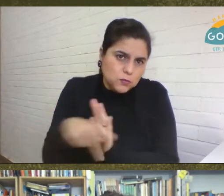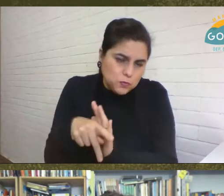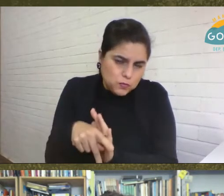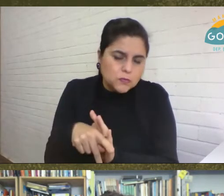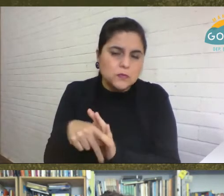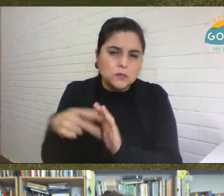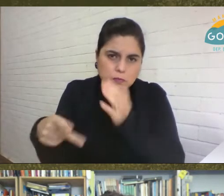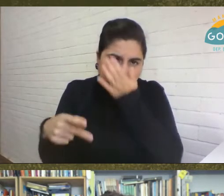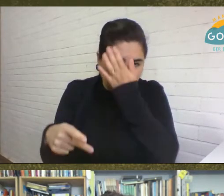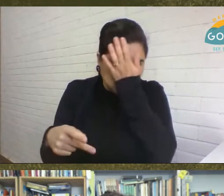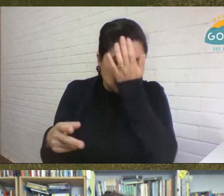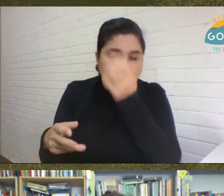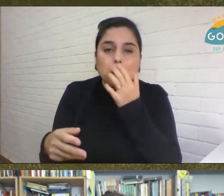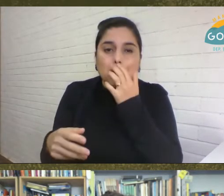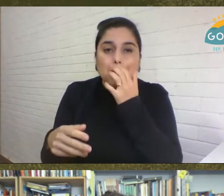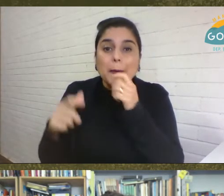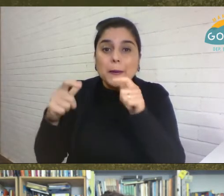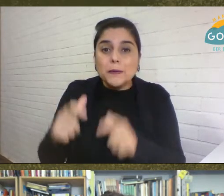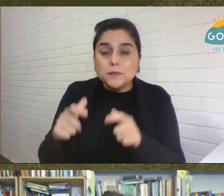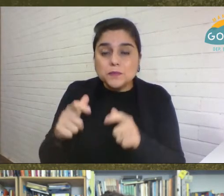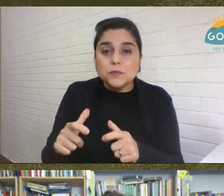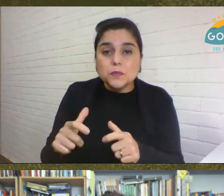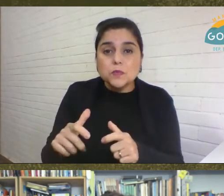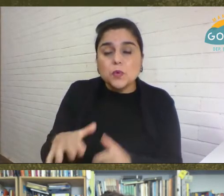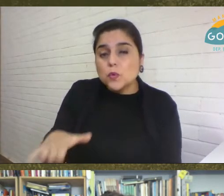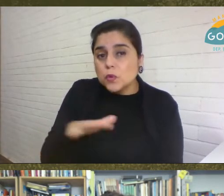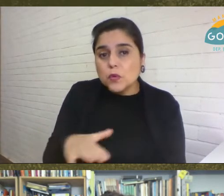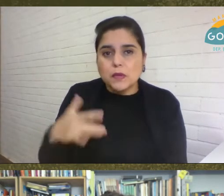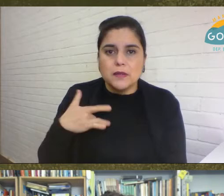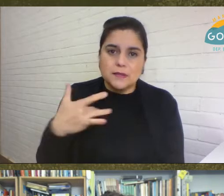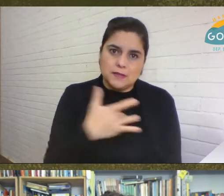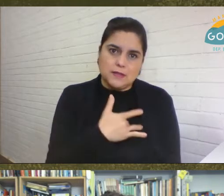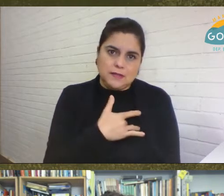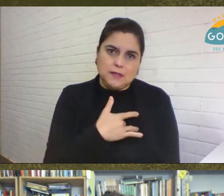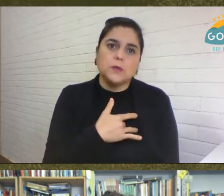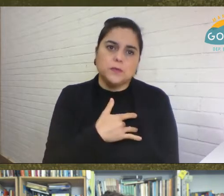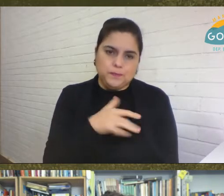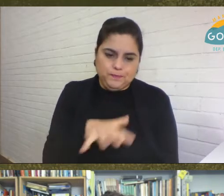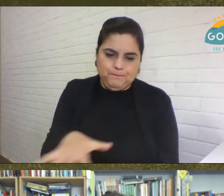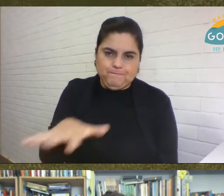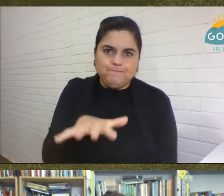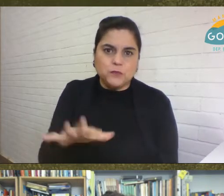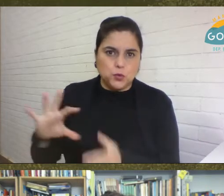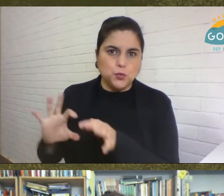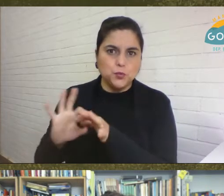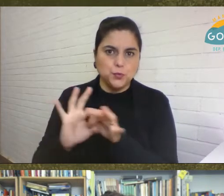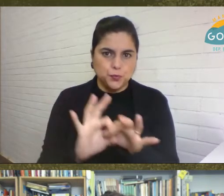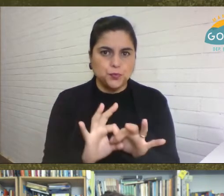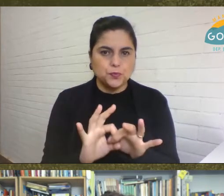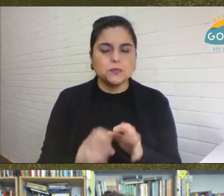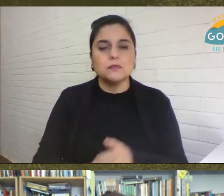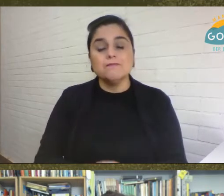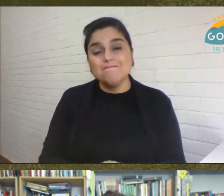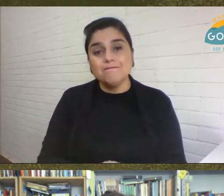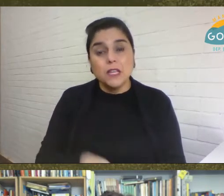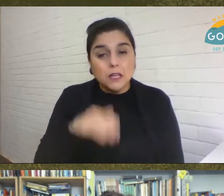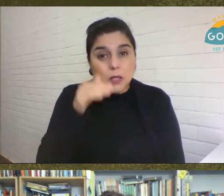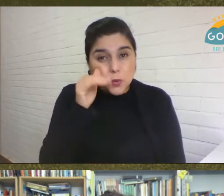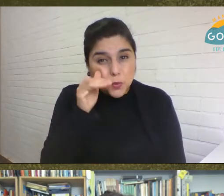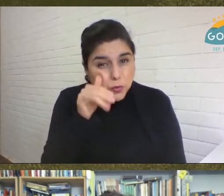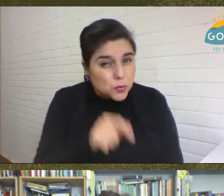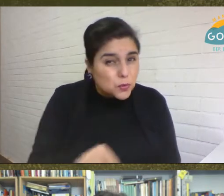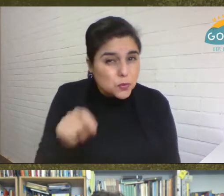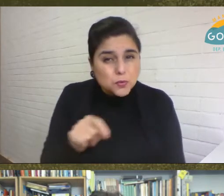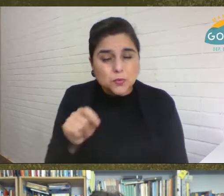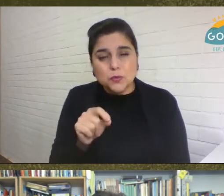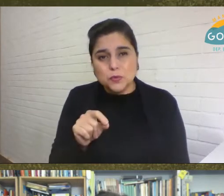predominantemente no âmbito das respostas de saúde. É curioso que, embora a nossa